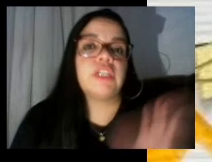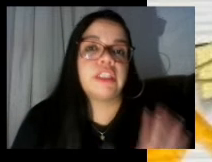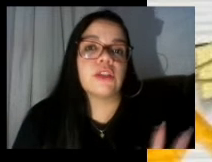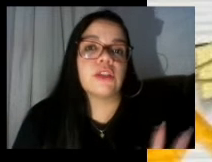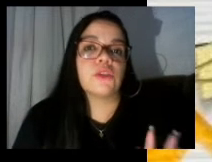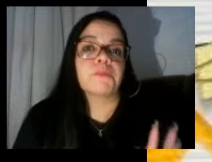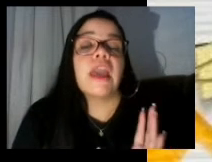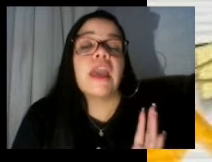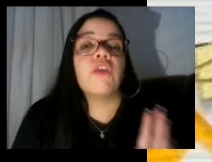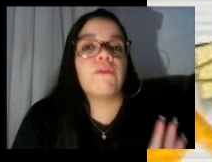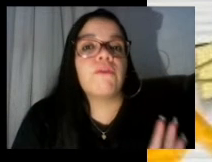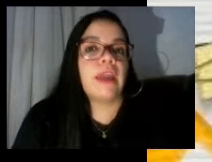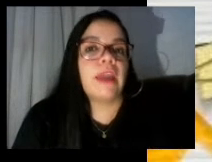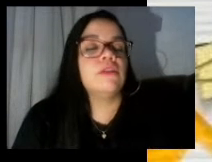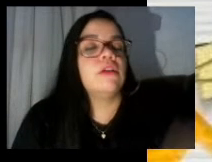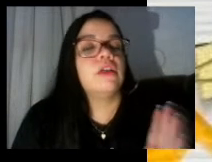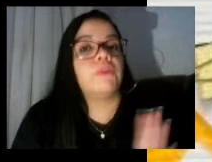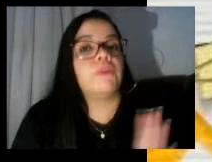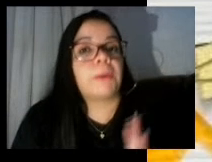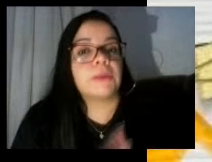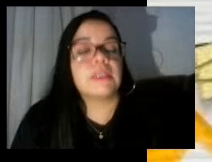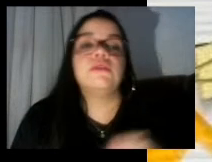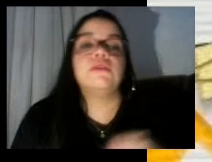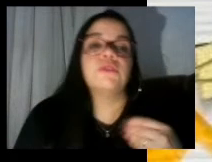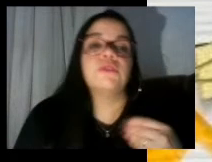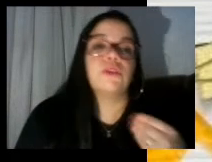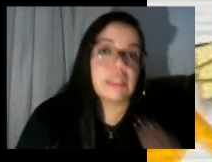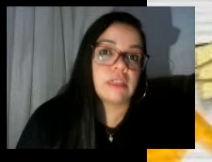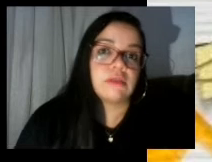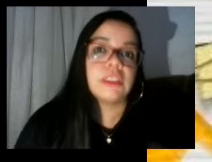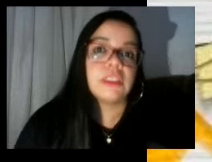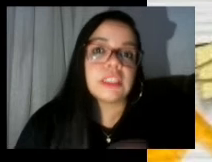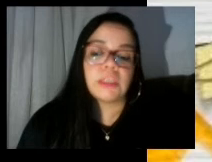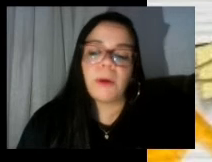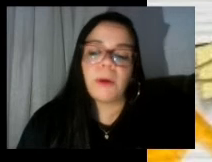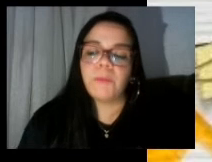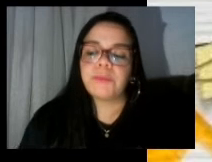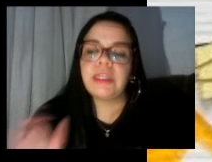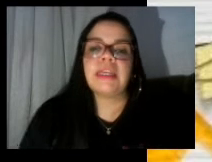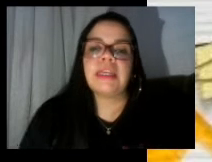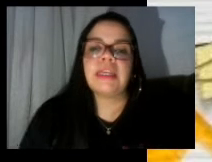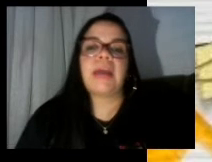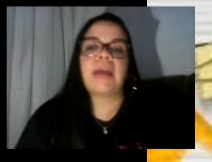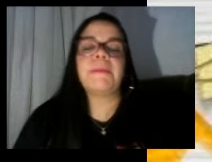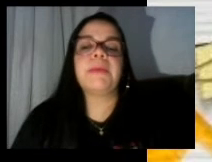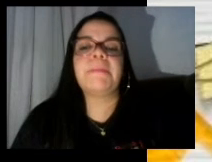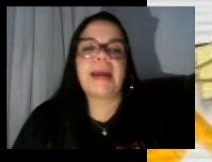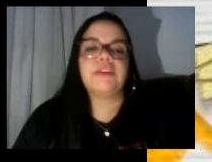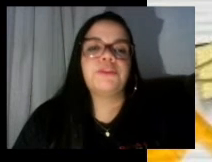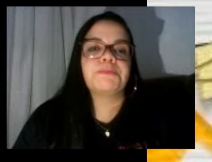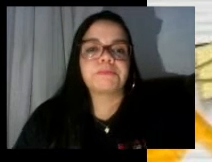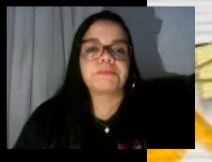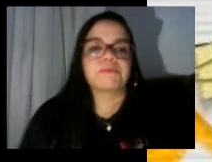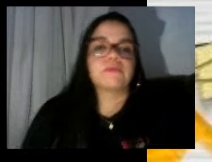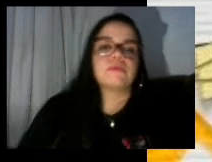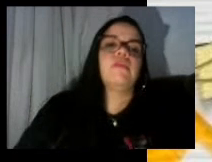pouquinho extenso, eu vou lendo, vou pausando, vou conversando com vocês, tá bom? E aqui está a primeira